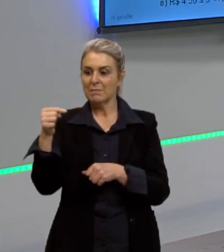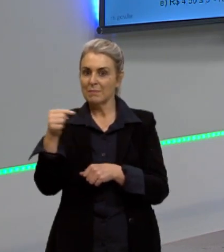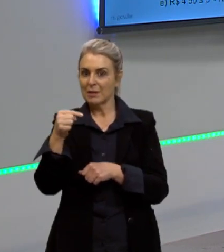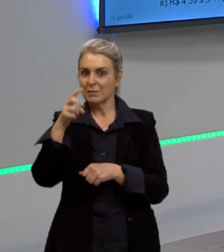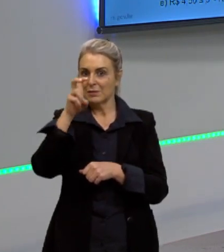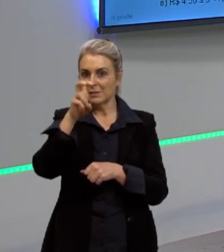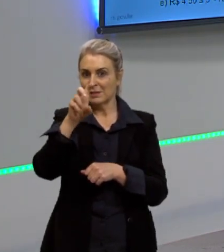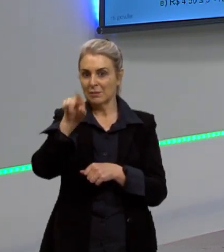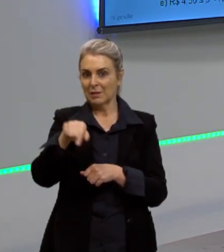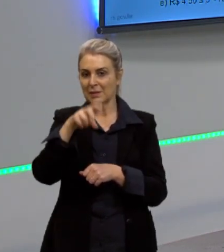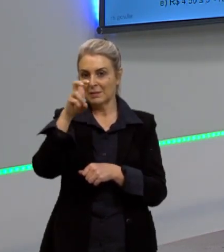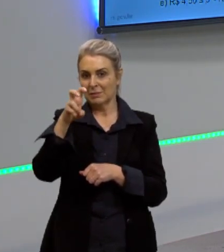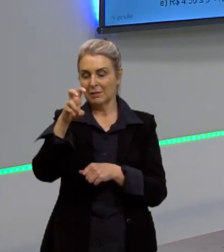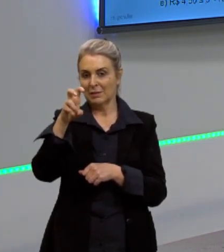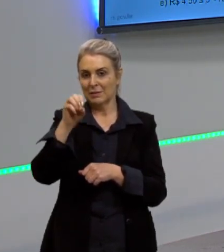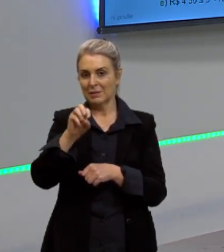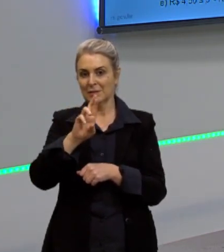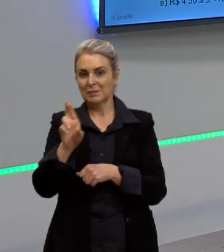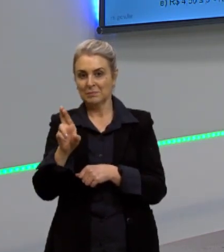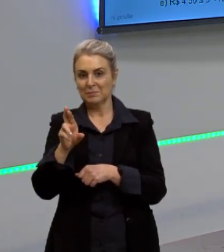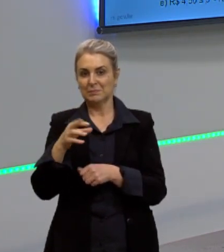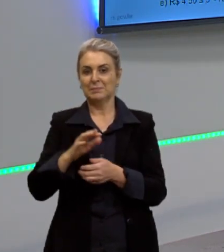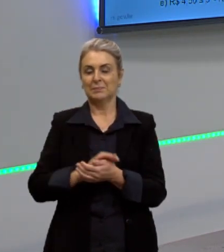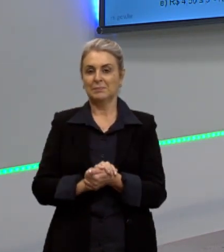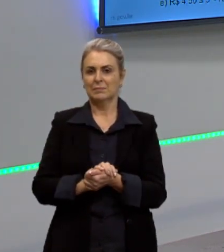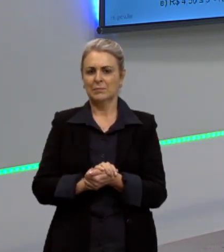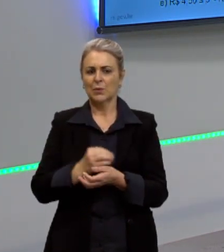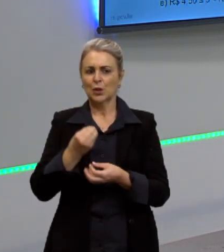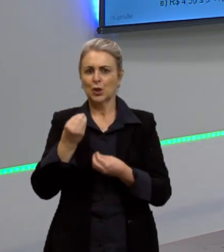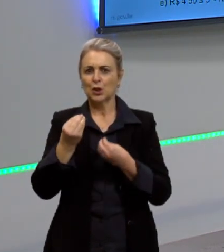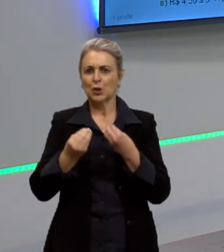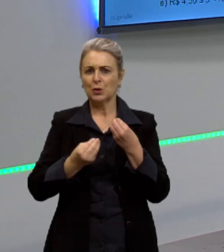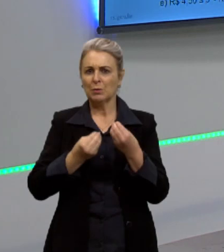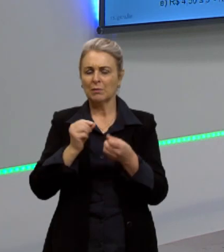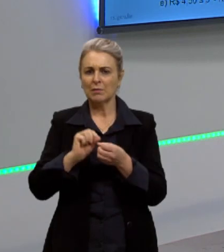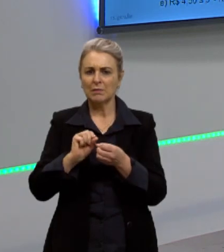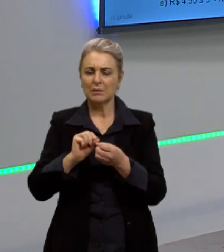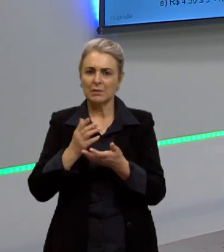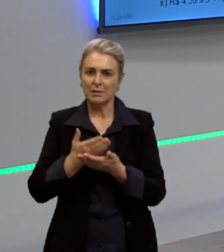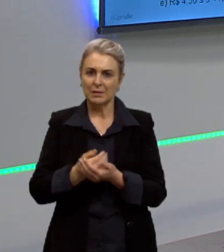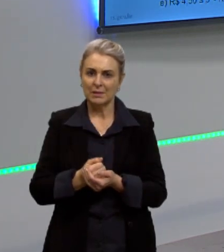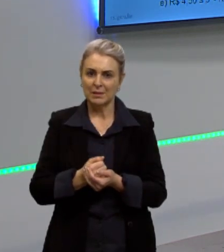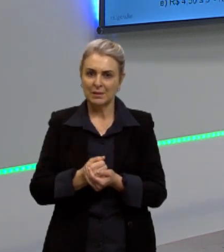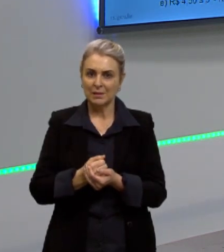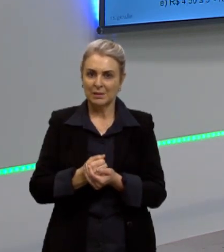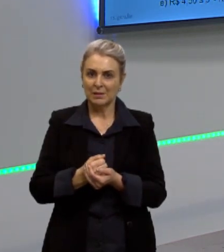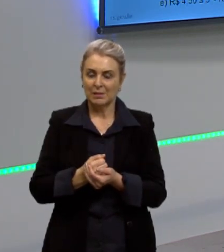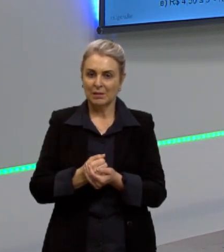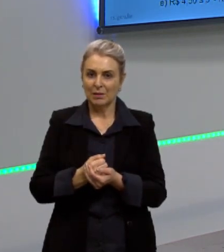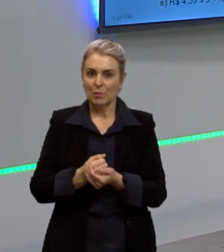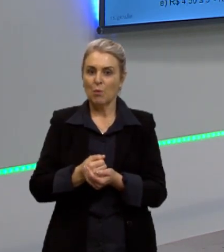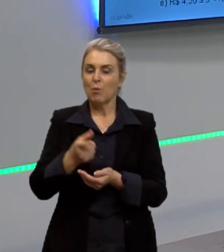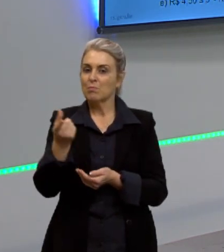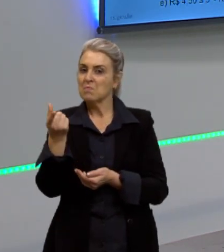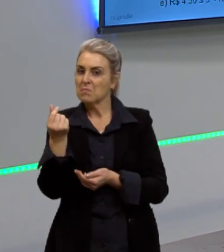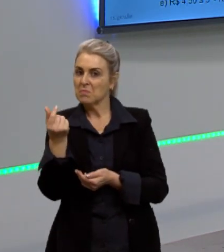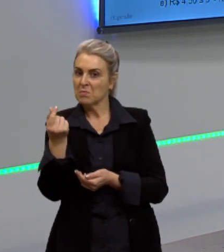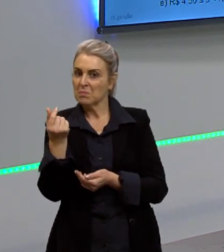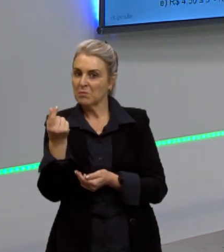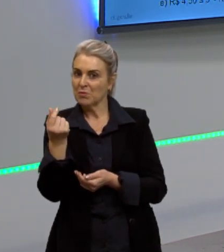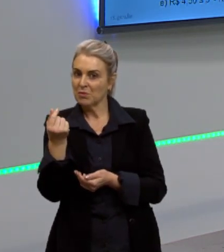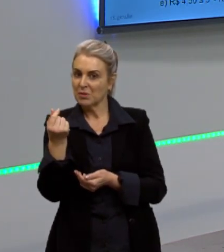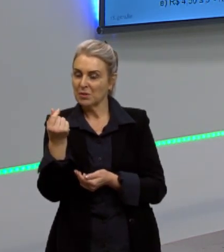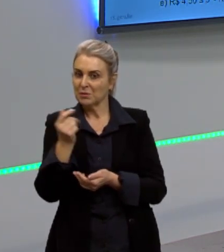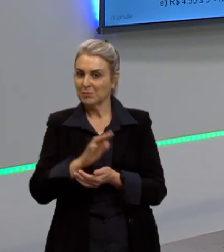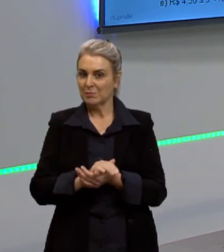que R$ 5,50. Como é que eu vou descobrir o valor? Ó, a arrecadação, então, ela foi